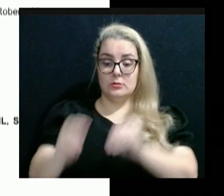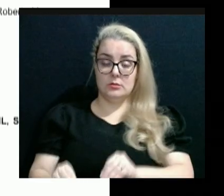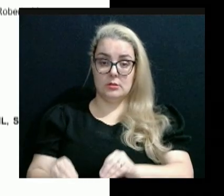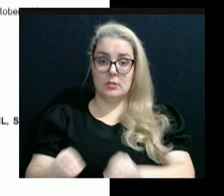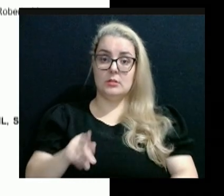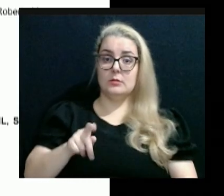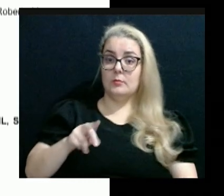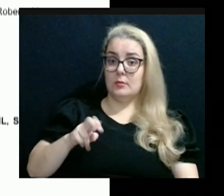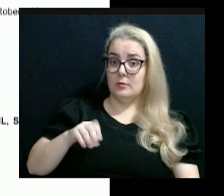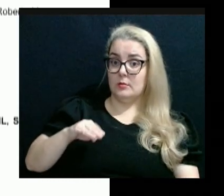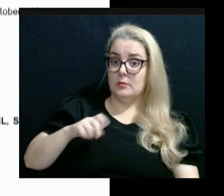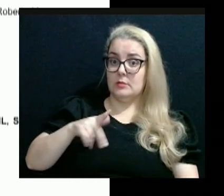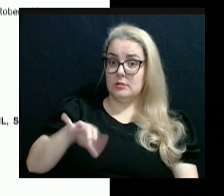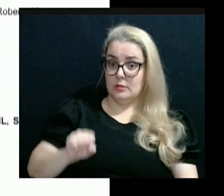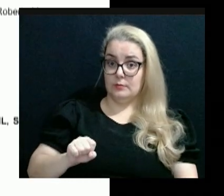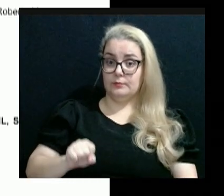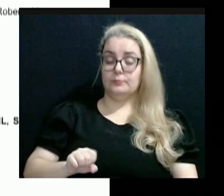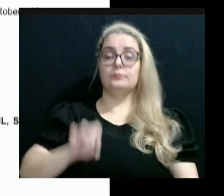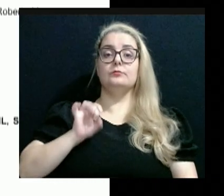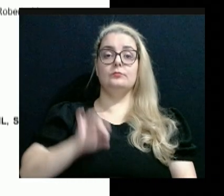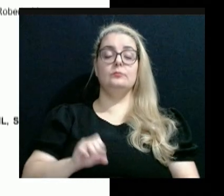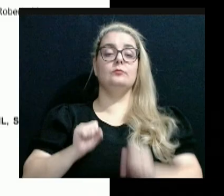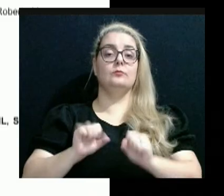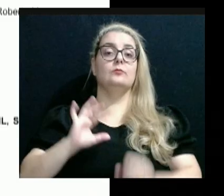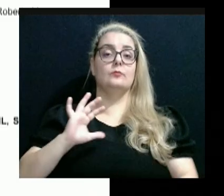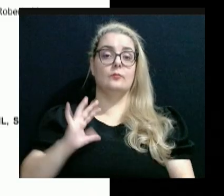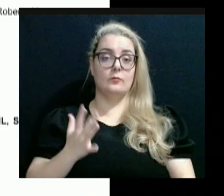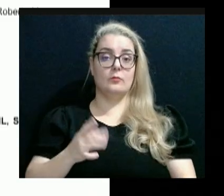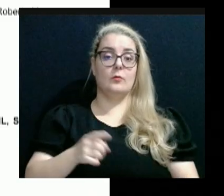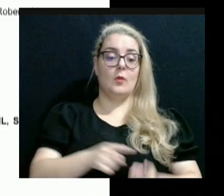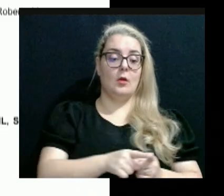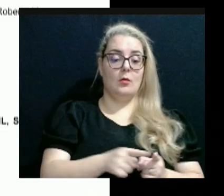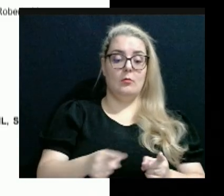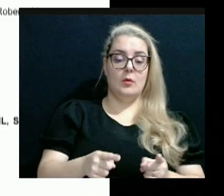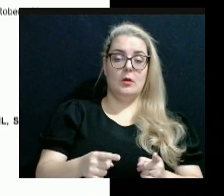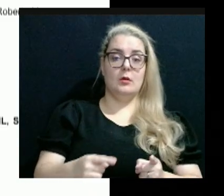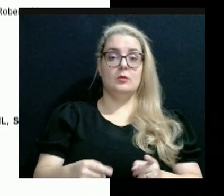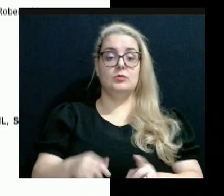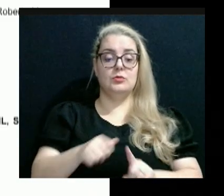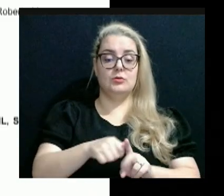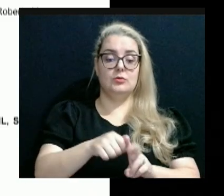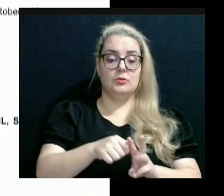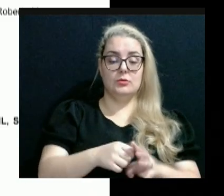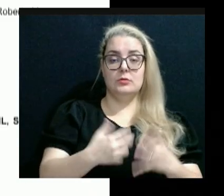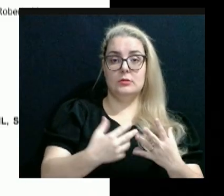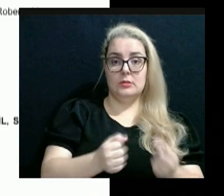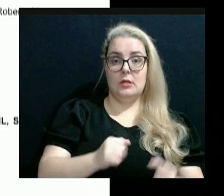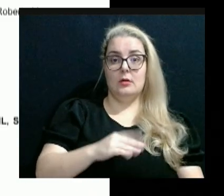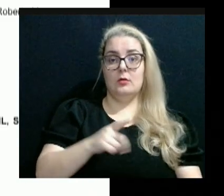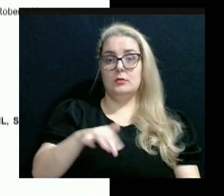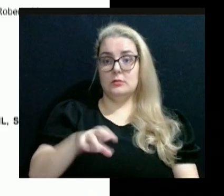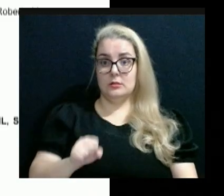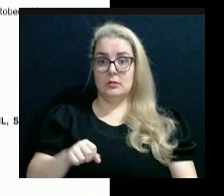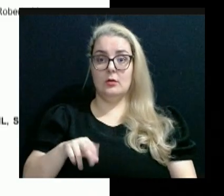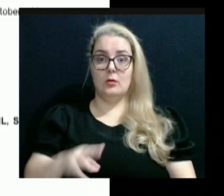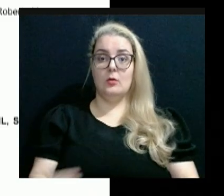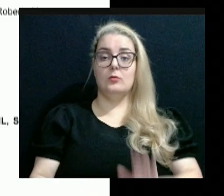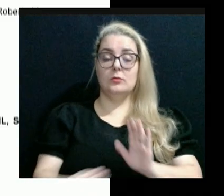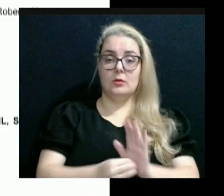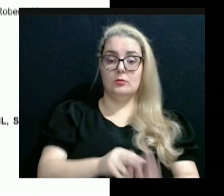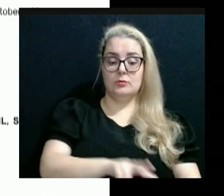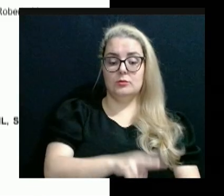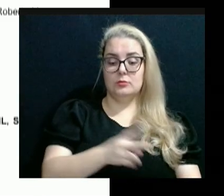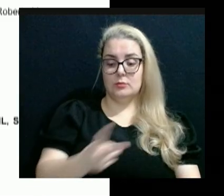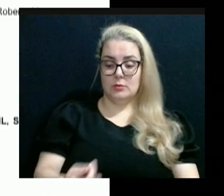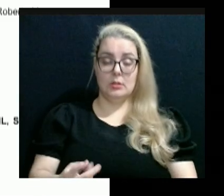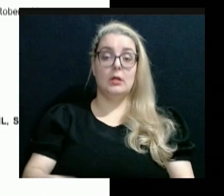A transferência só pode ocorrer após um prazo mínimo de 3 meses da concessão ou da última transferência. Além